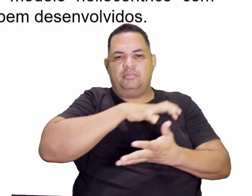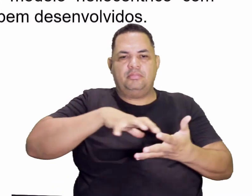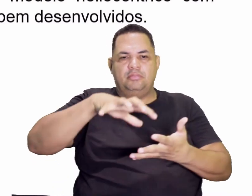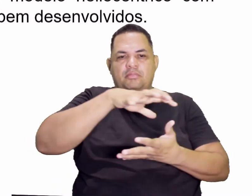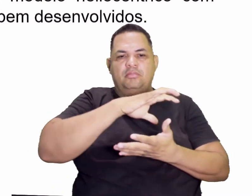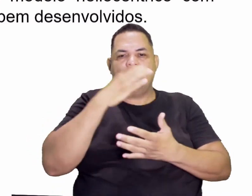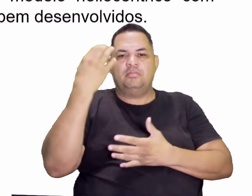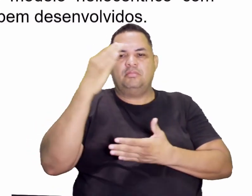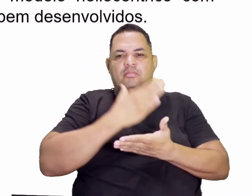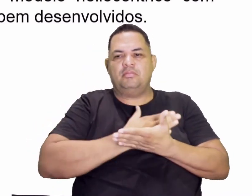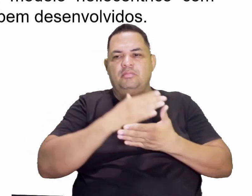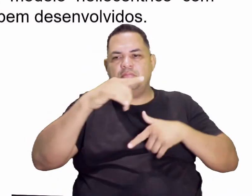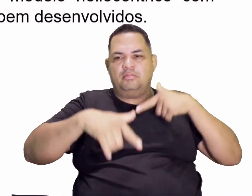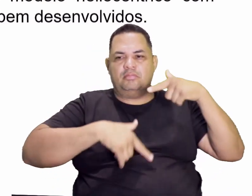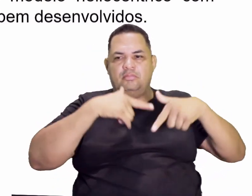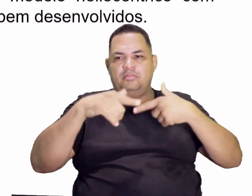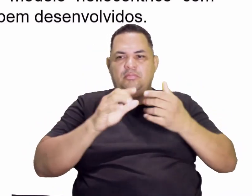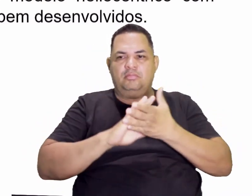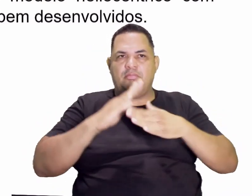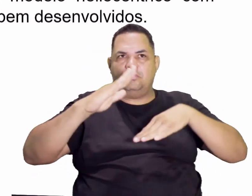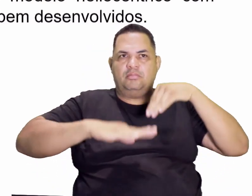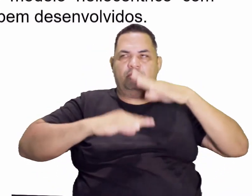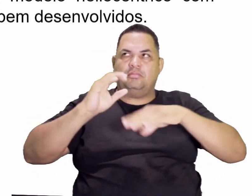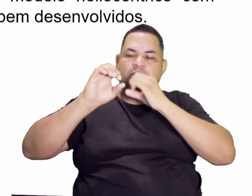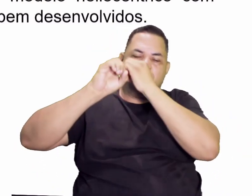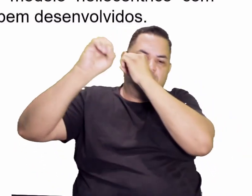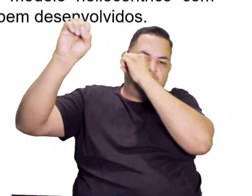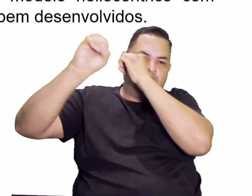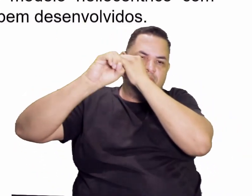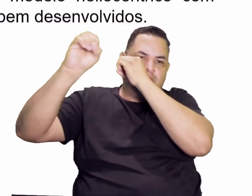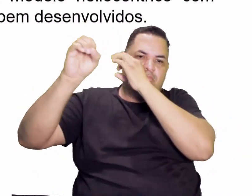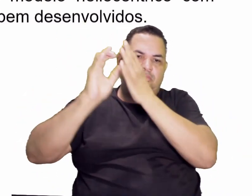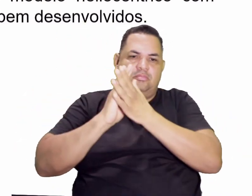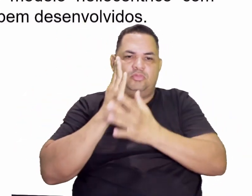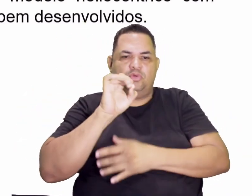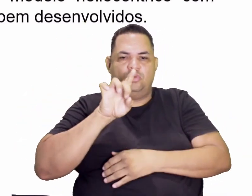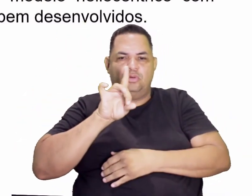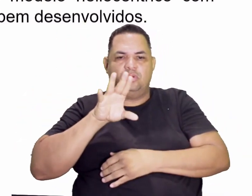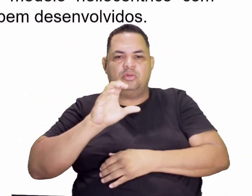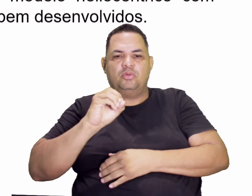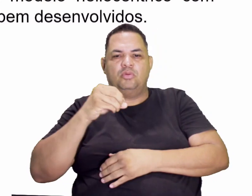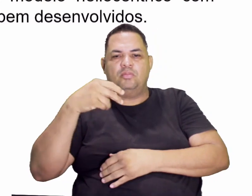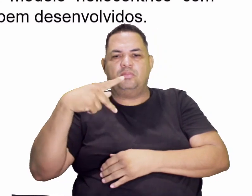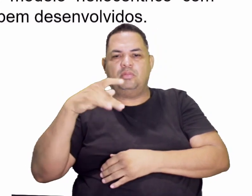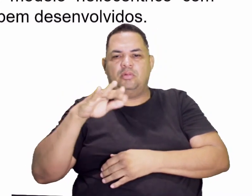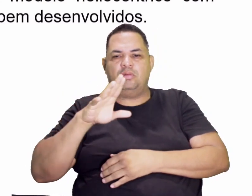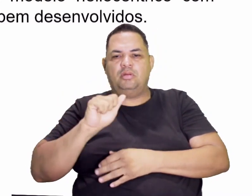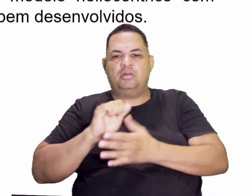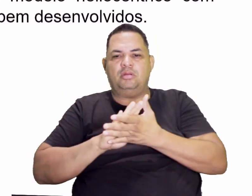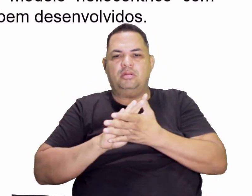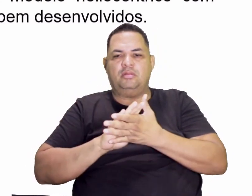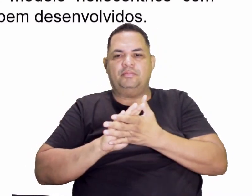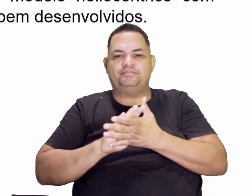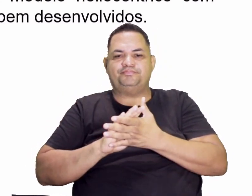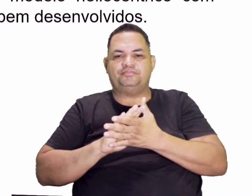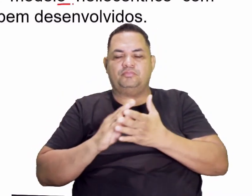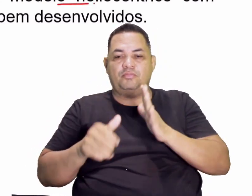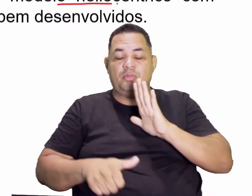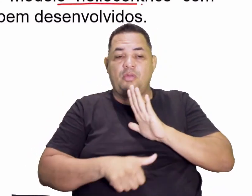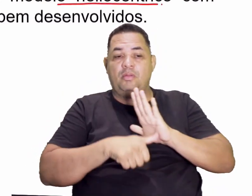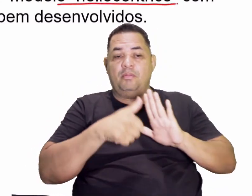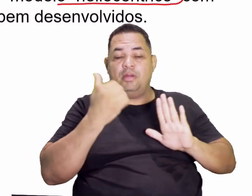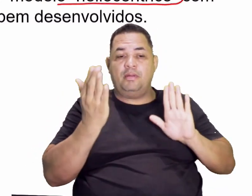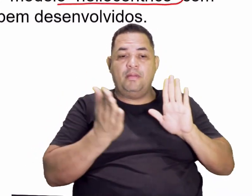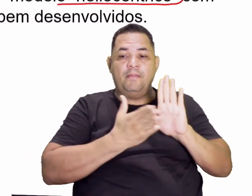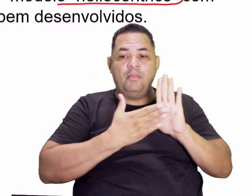foi iniciada pelo trabalho do astrônomo cônigo, né, e polonês Nicolau Copérnico, o primeiro a propor um